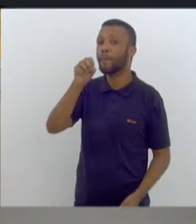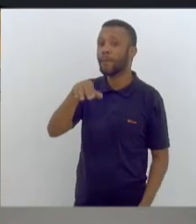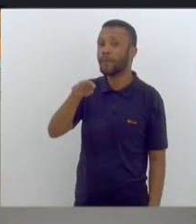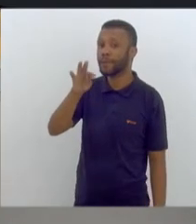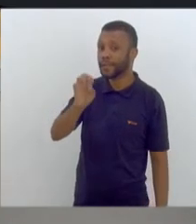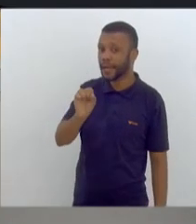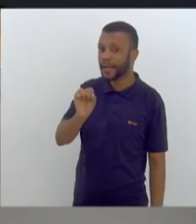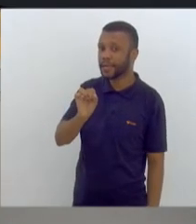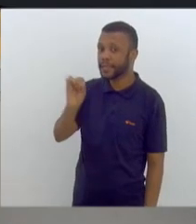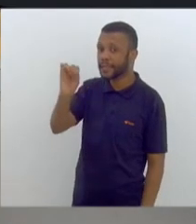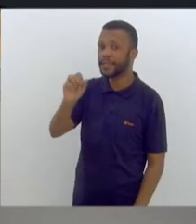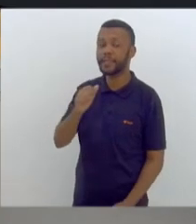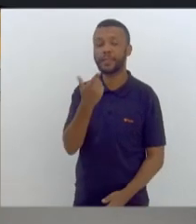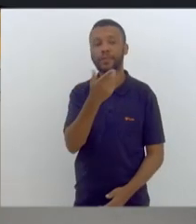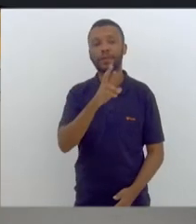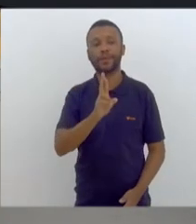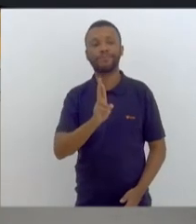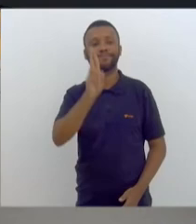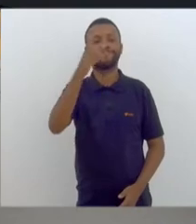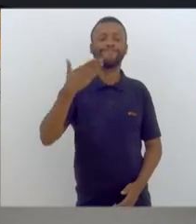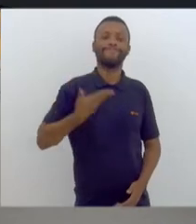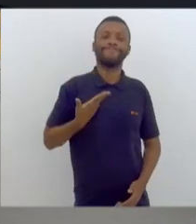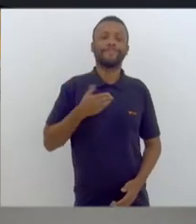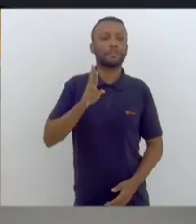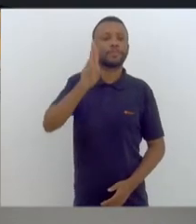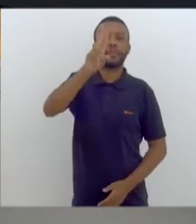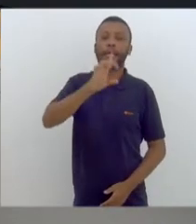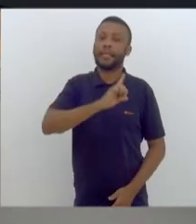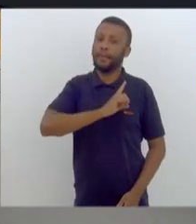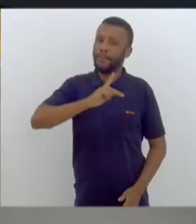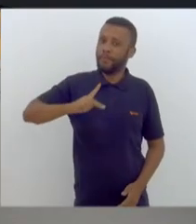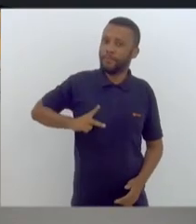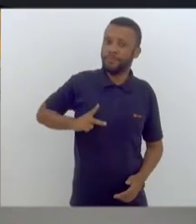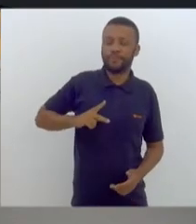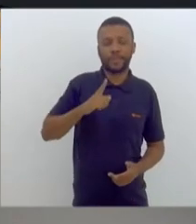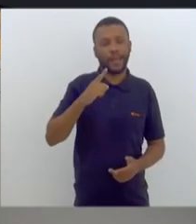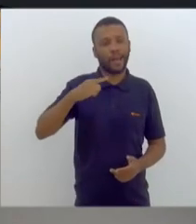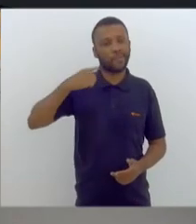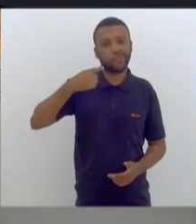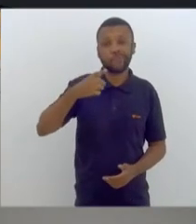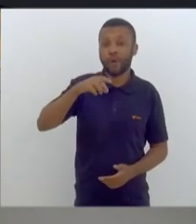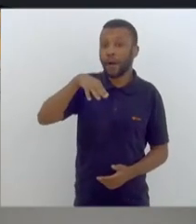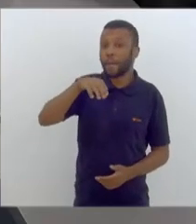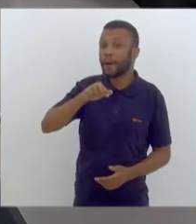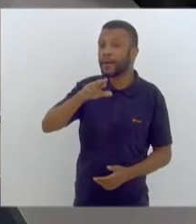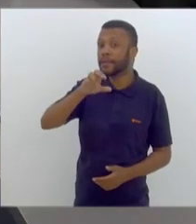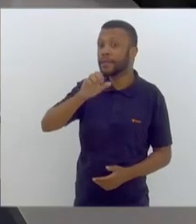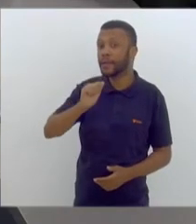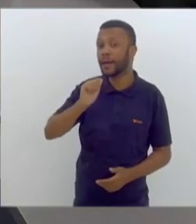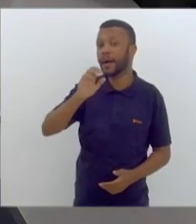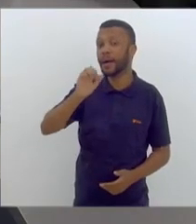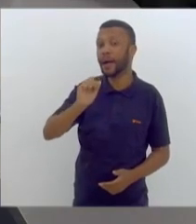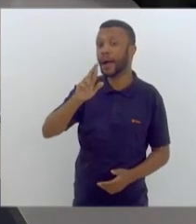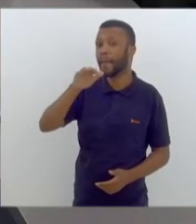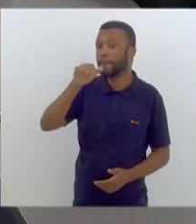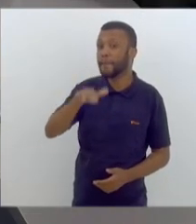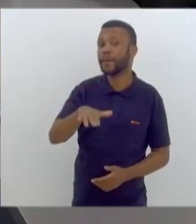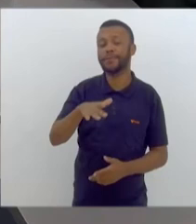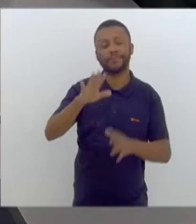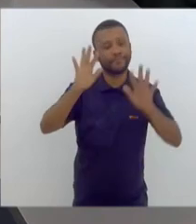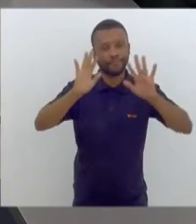querida representante da Defensoria Dra Maria Carmem enfim todos os